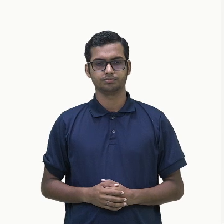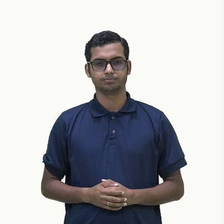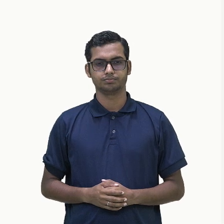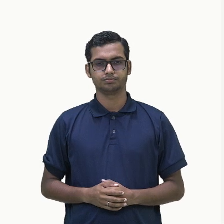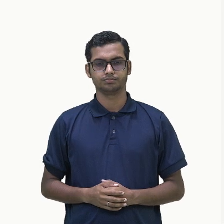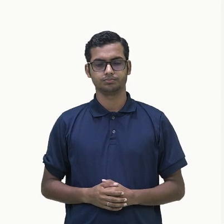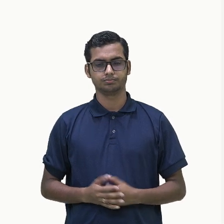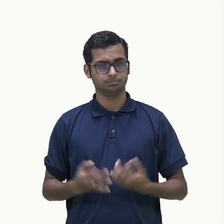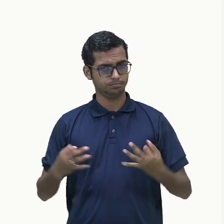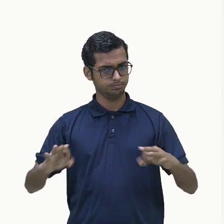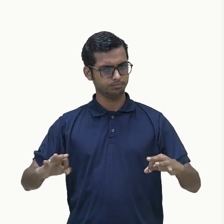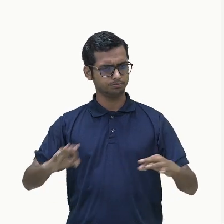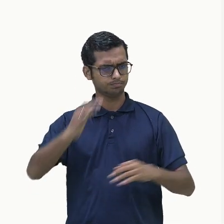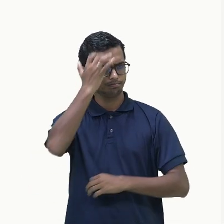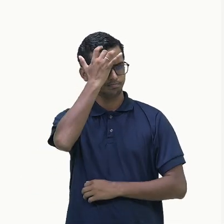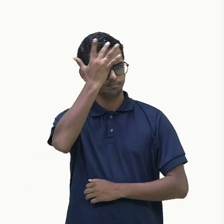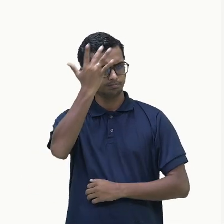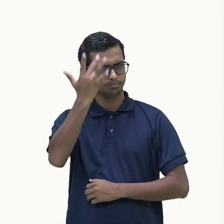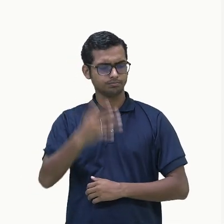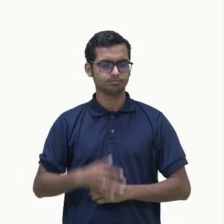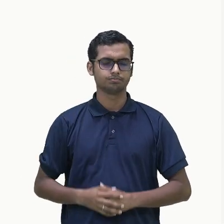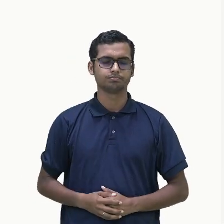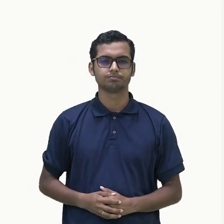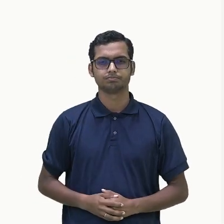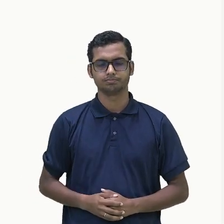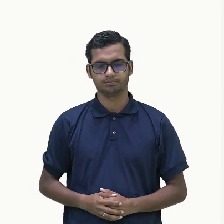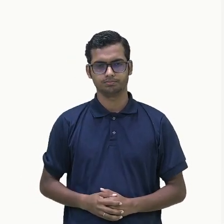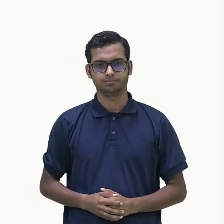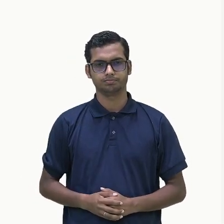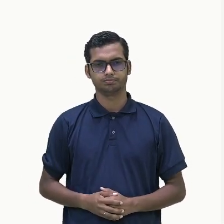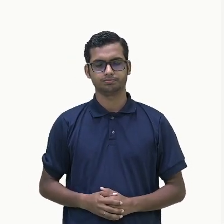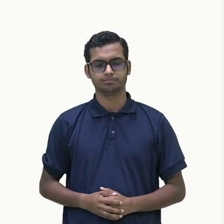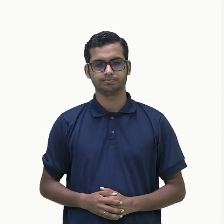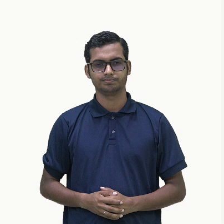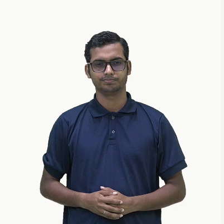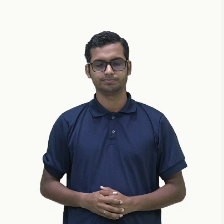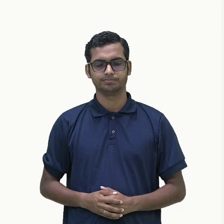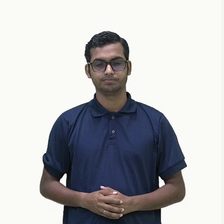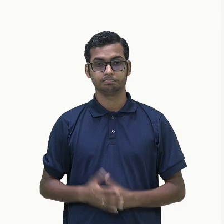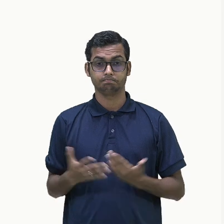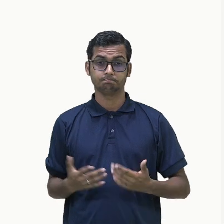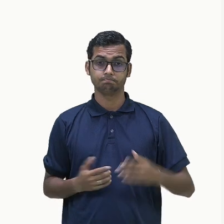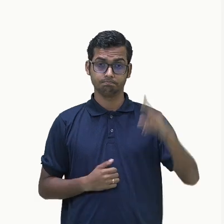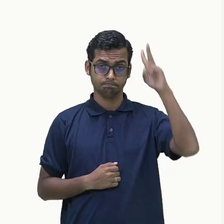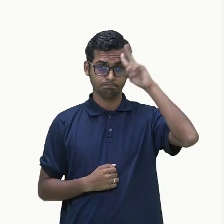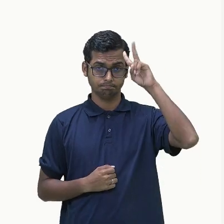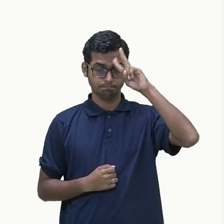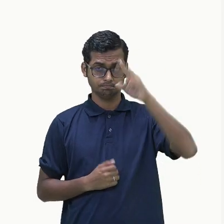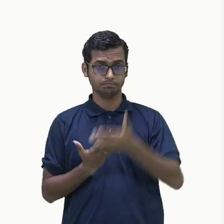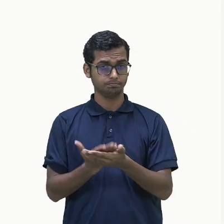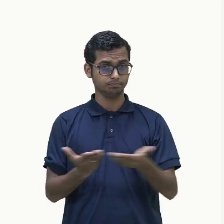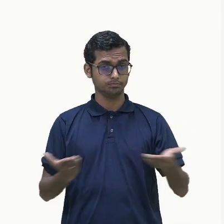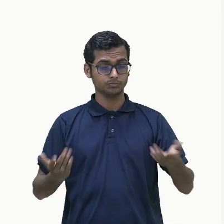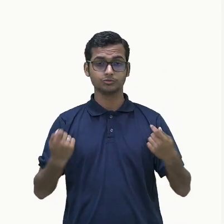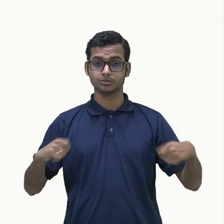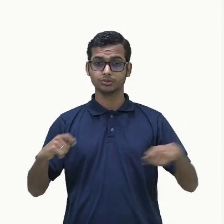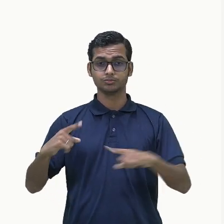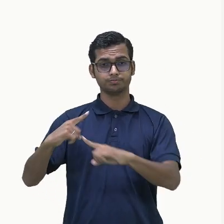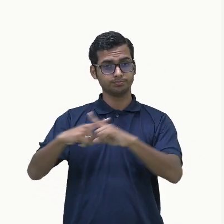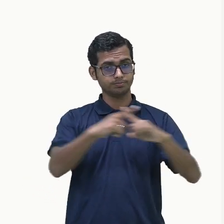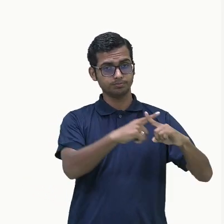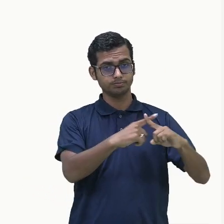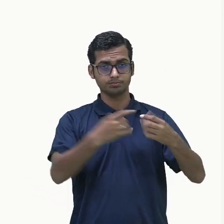Beleza? Tranquilo? Fácil. Só lembrar que eu vou ter que fazer as multiplicações.